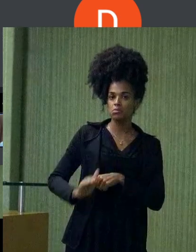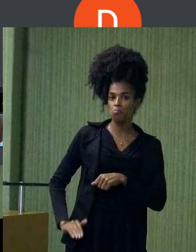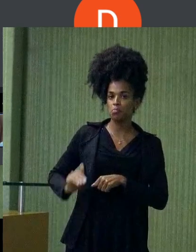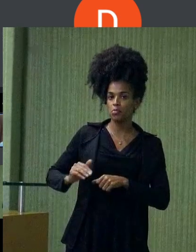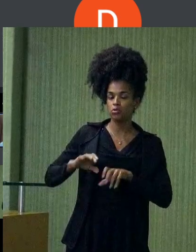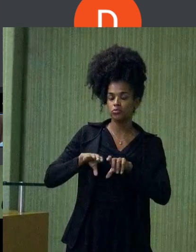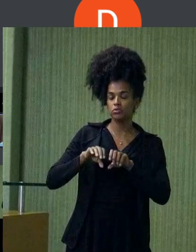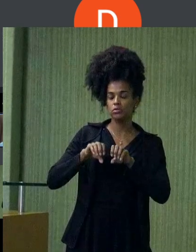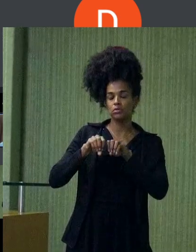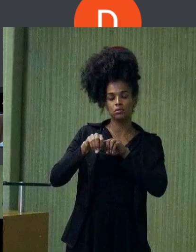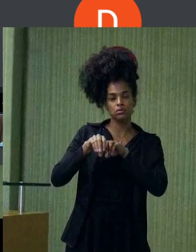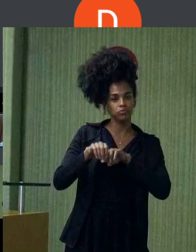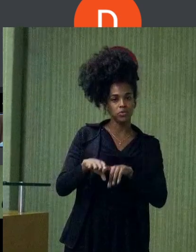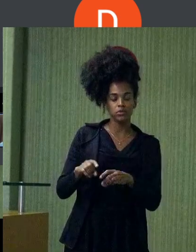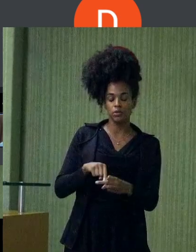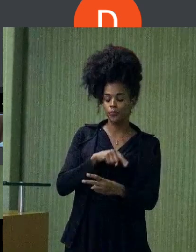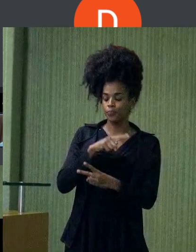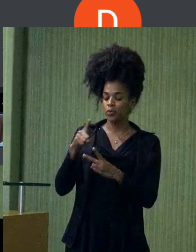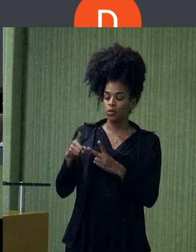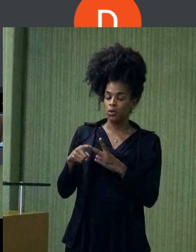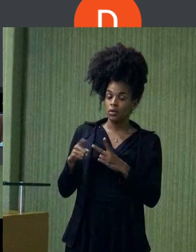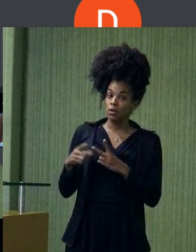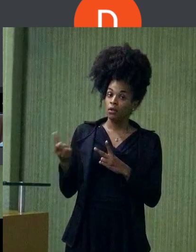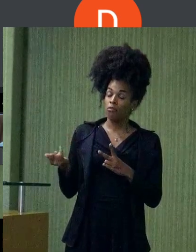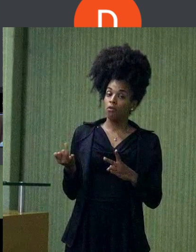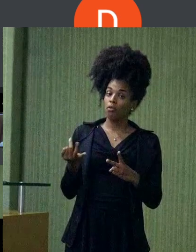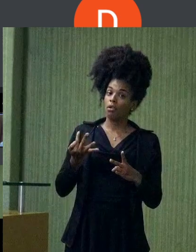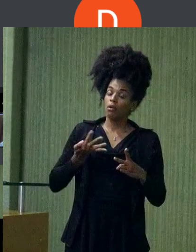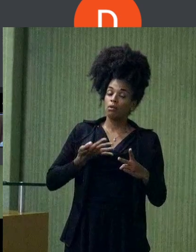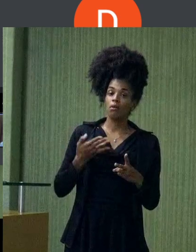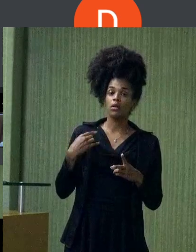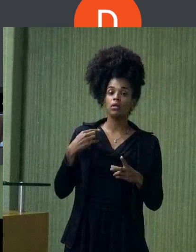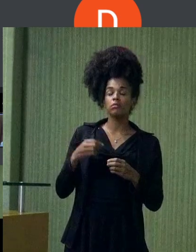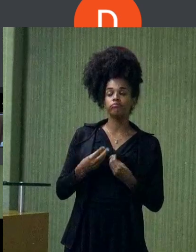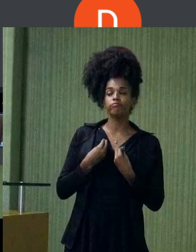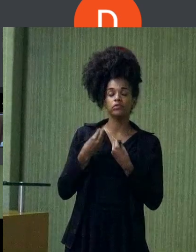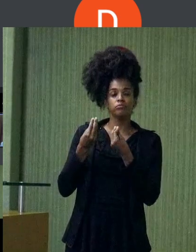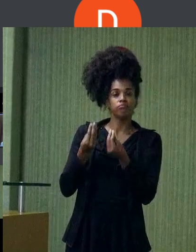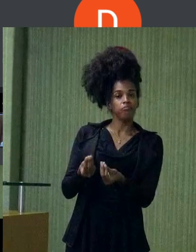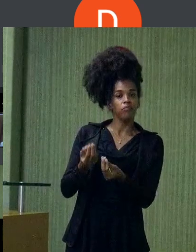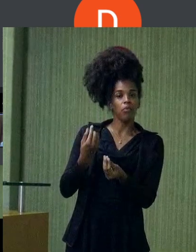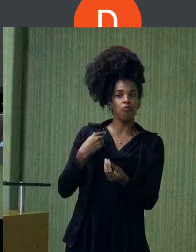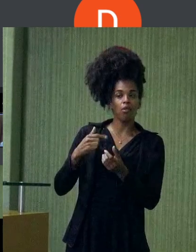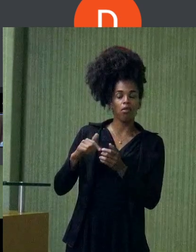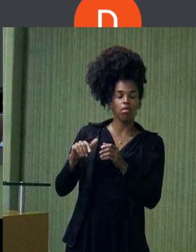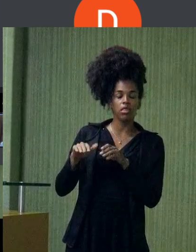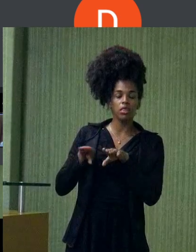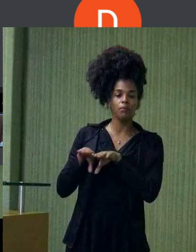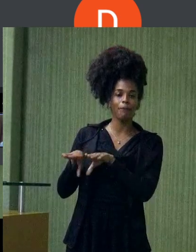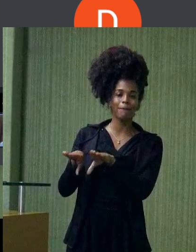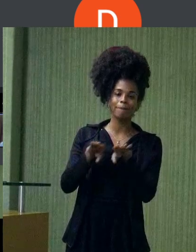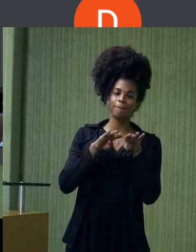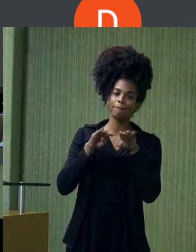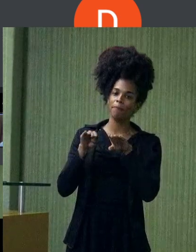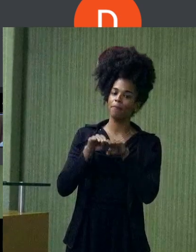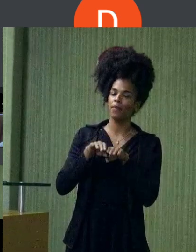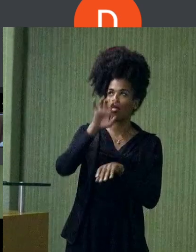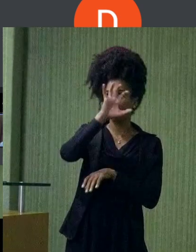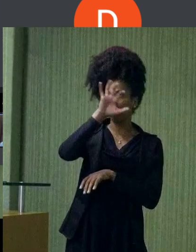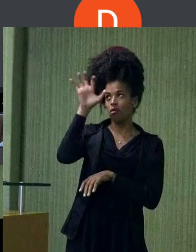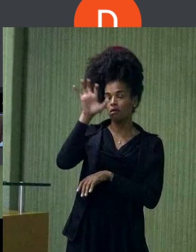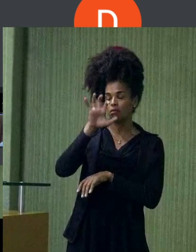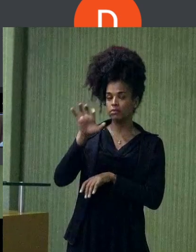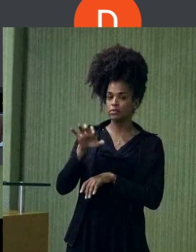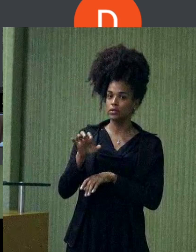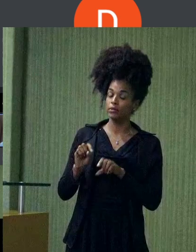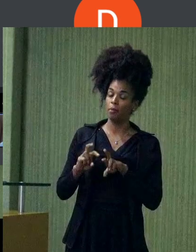tanto na creche quanto na pré-escola então que toda a oferta alcança os padrões nacionais de qualidade obviamente que esses padrões nacionais de qualidade